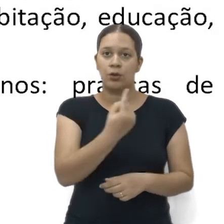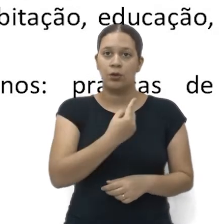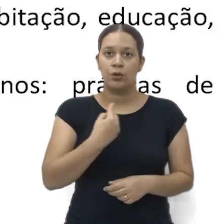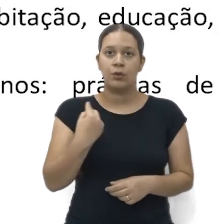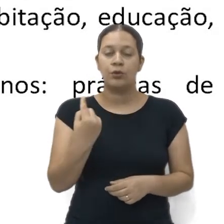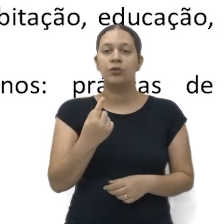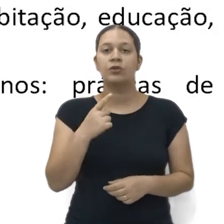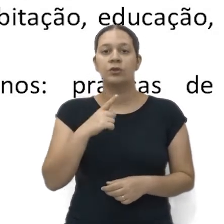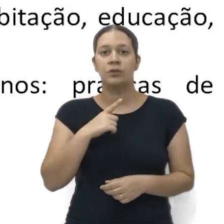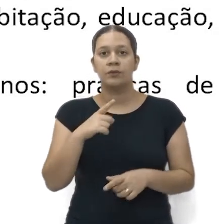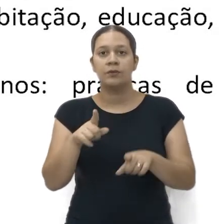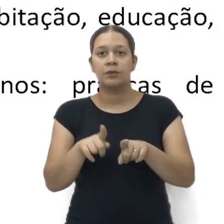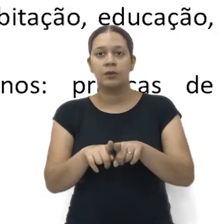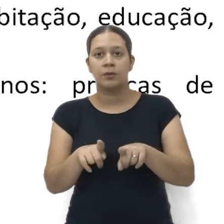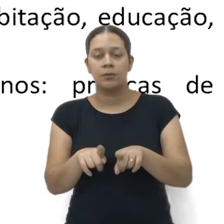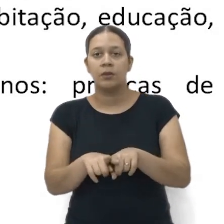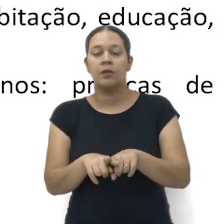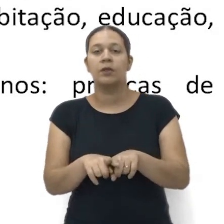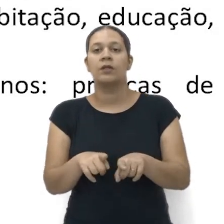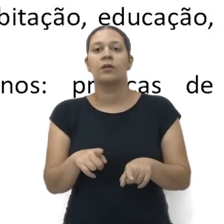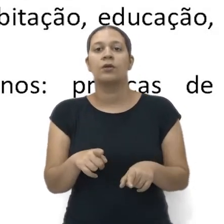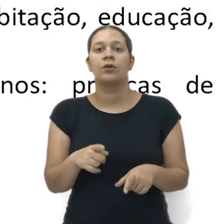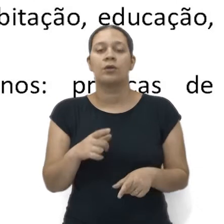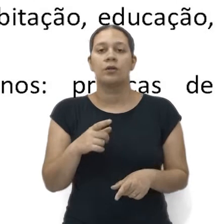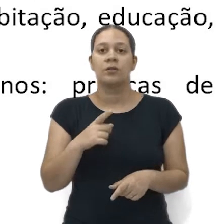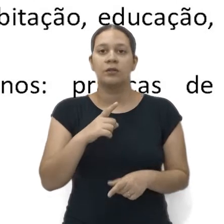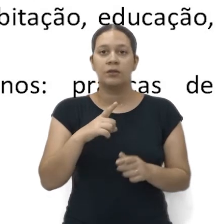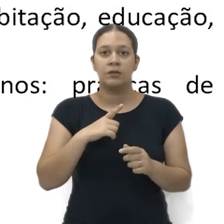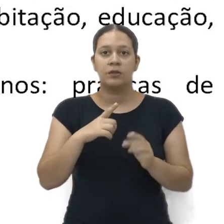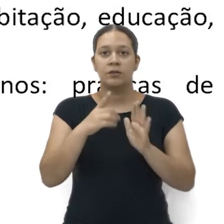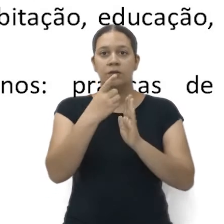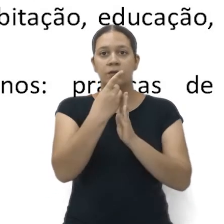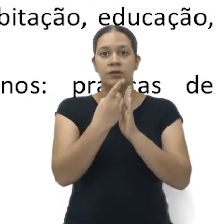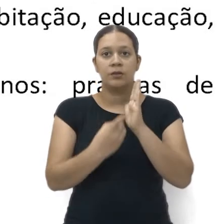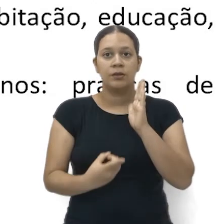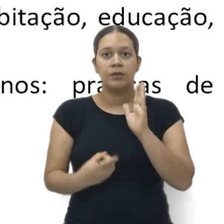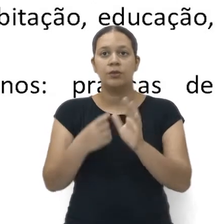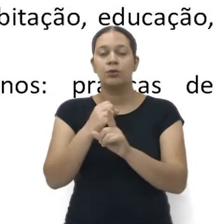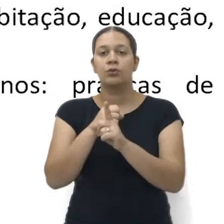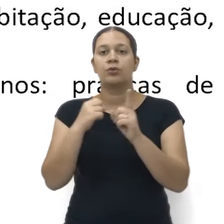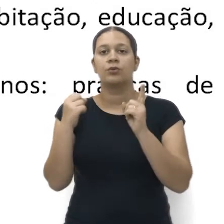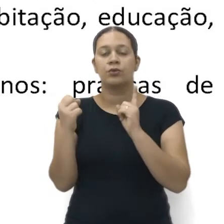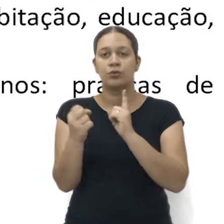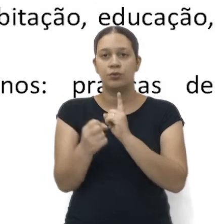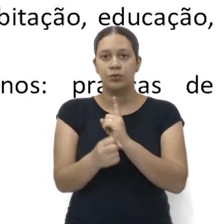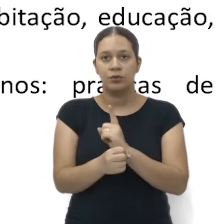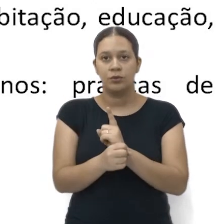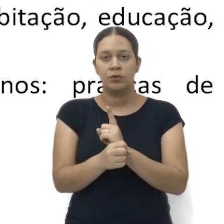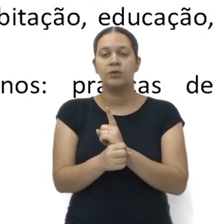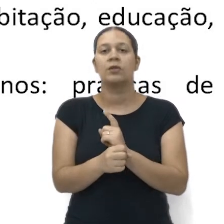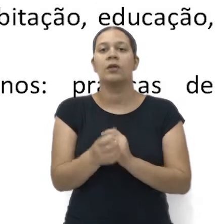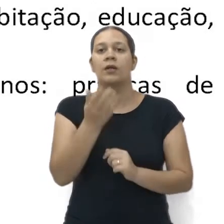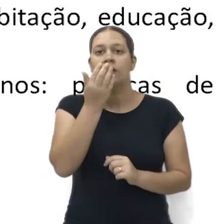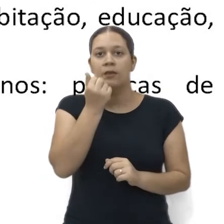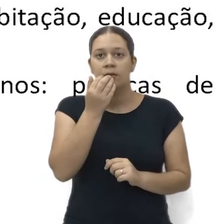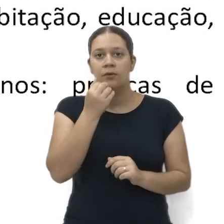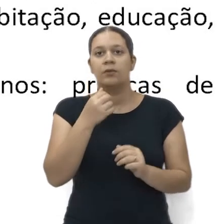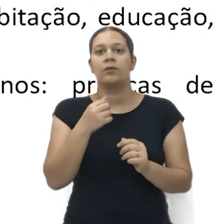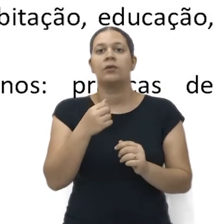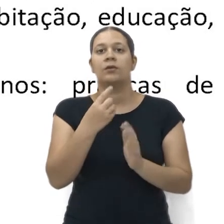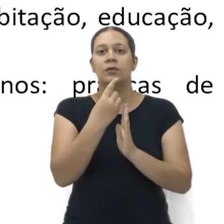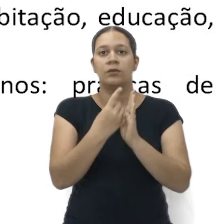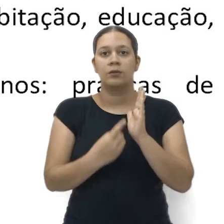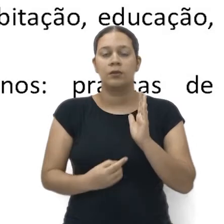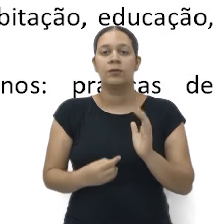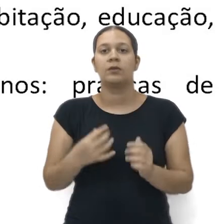direito a uma pátria também. E por fim, nós temos direitos sociais. Nós temos direito à alimentação,